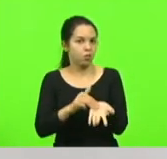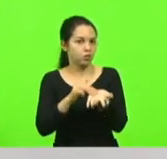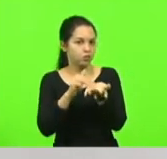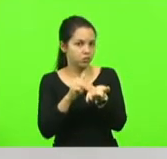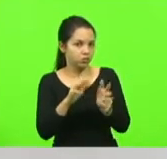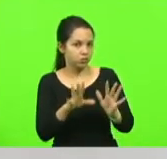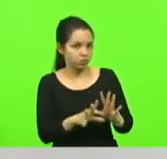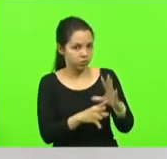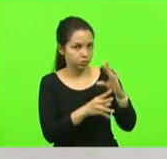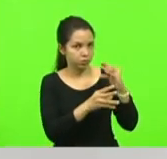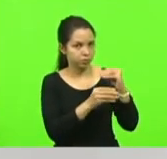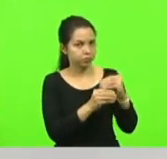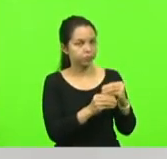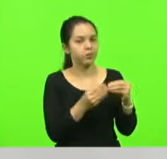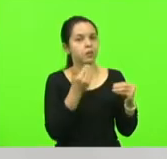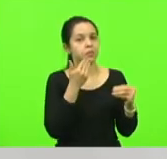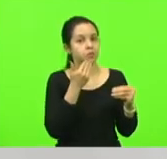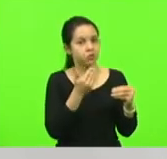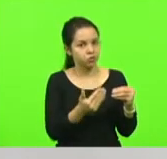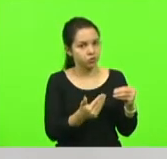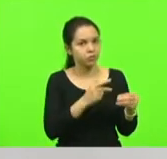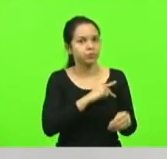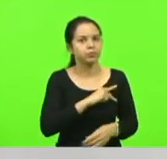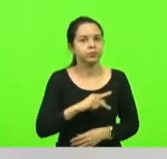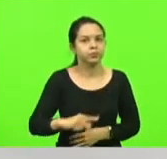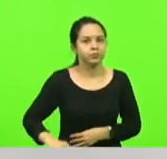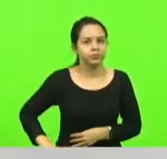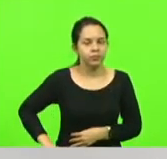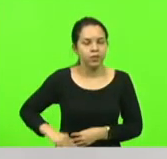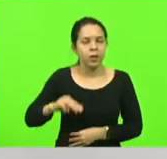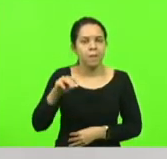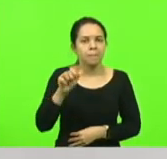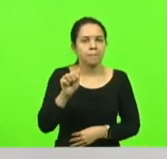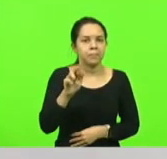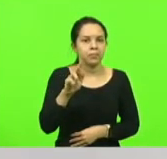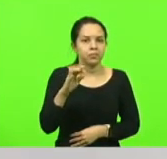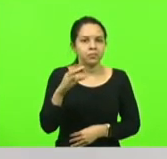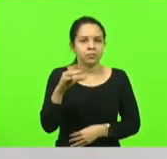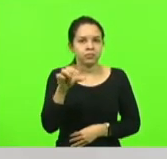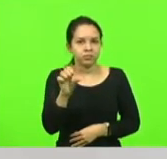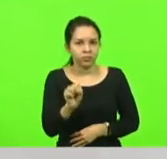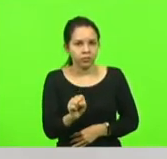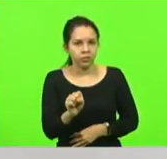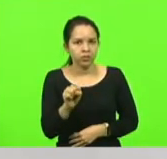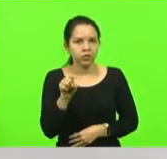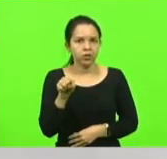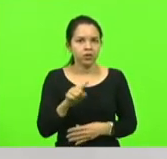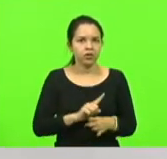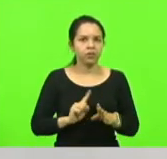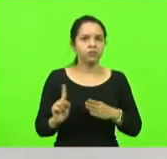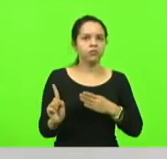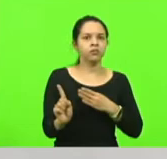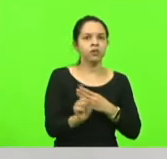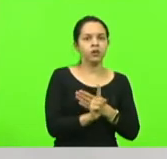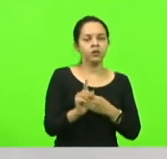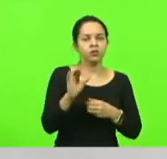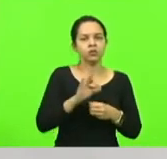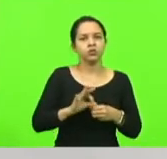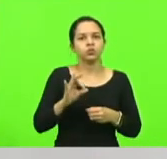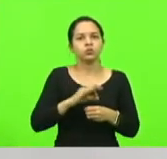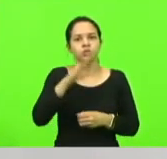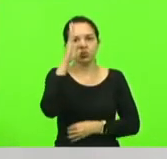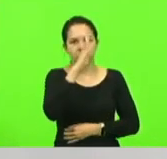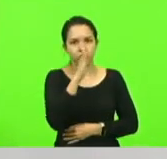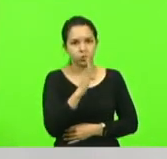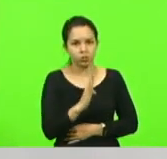anexo, apelando, então, ao presidente Marcos Heleno, que está à frente do Instituto Nacional por pouco mais de um